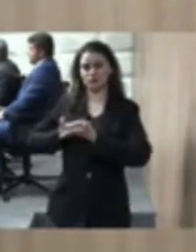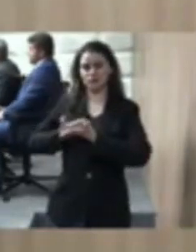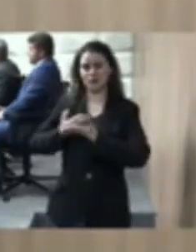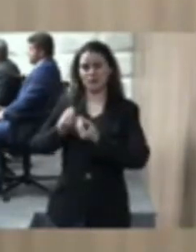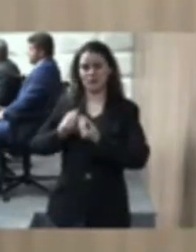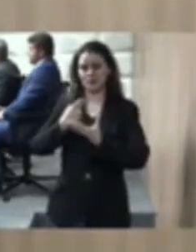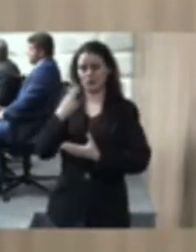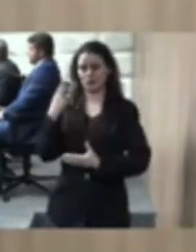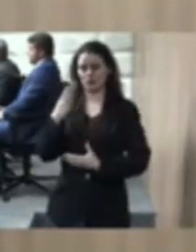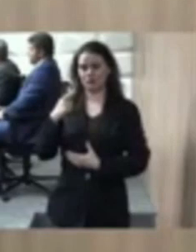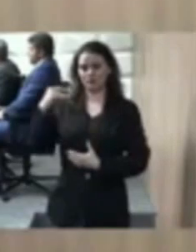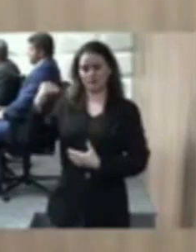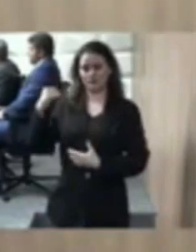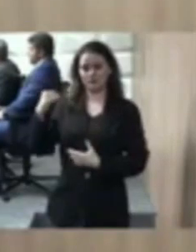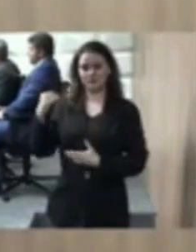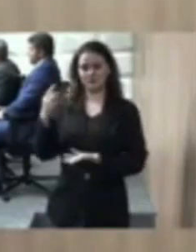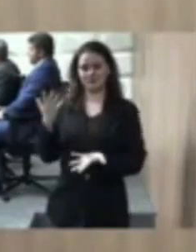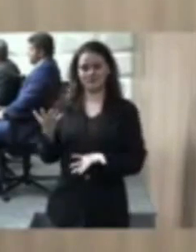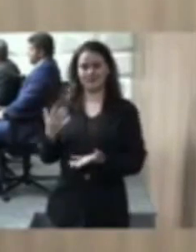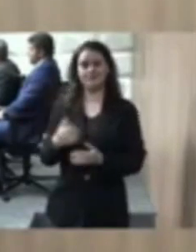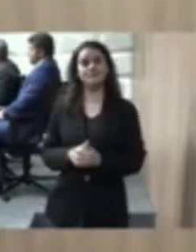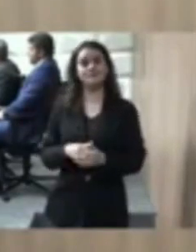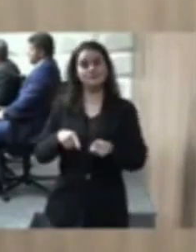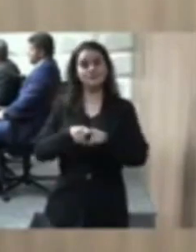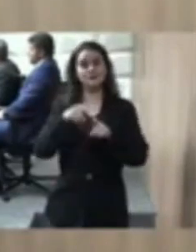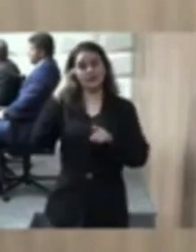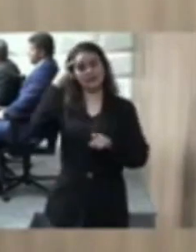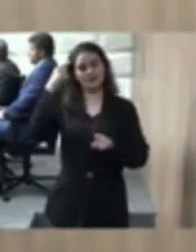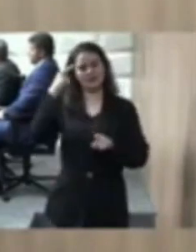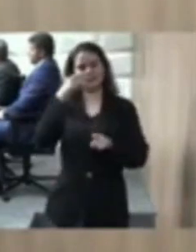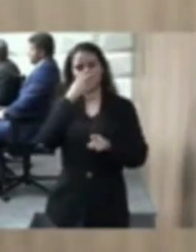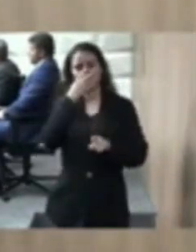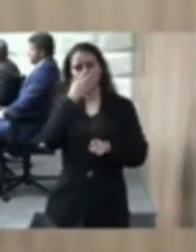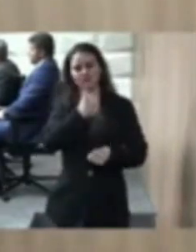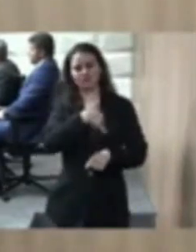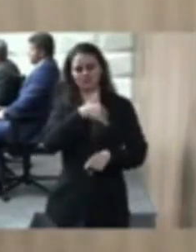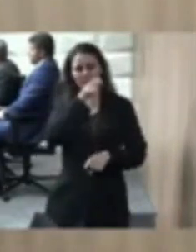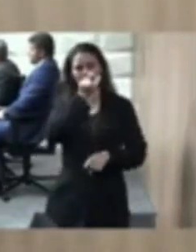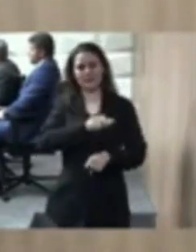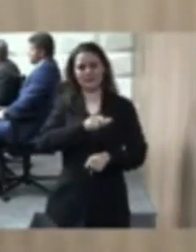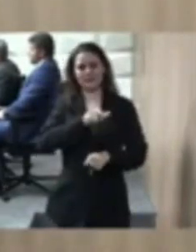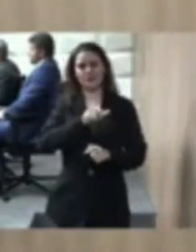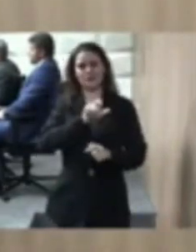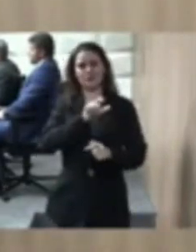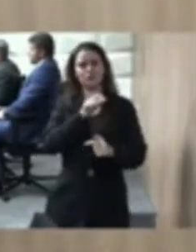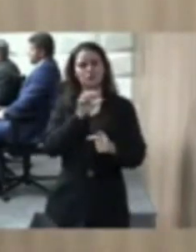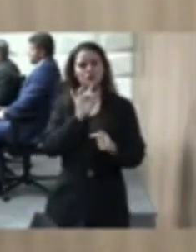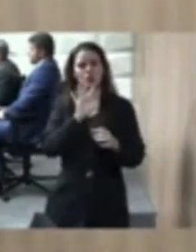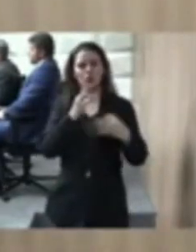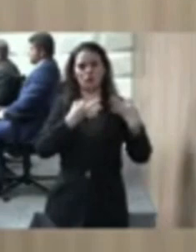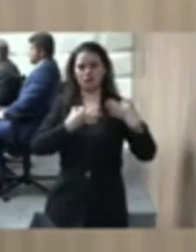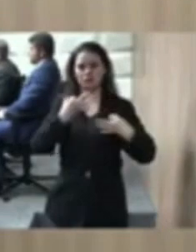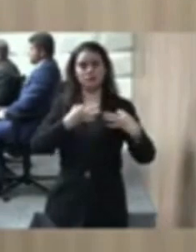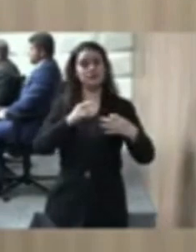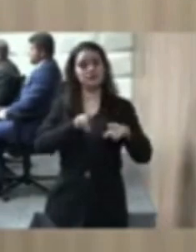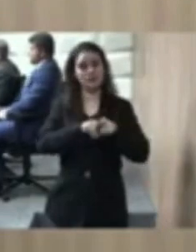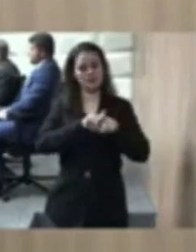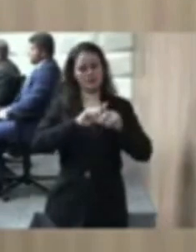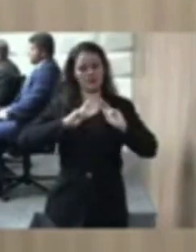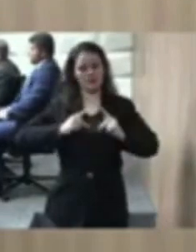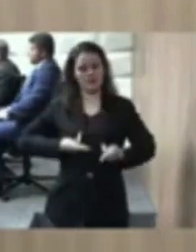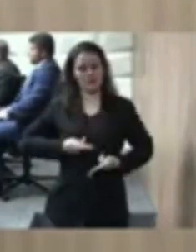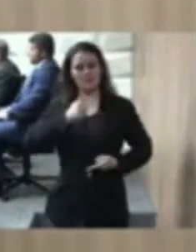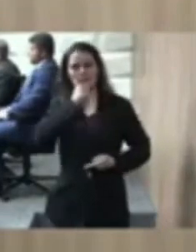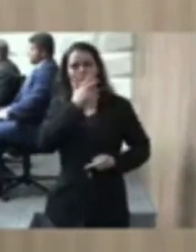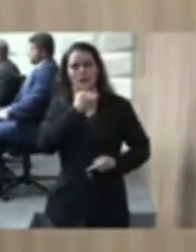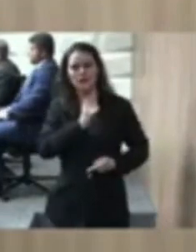referendar o meu nome junto aos seus pares. Reforço o quanto o admiro, não somente como magistrado, mas como ser humano, pai,